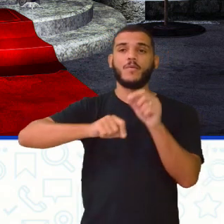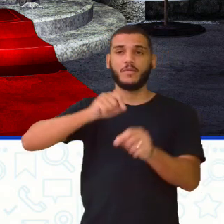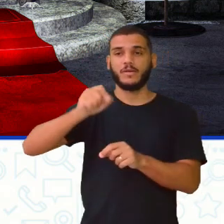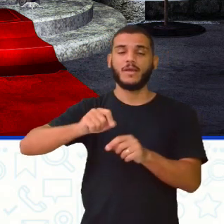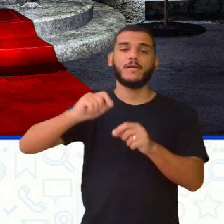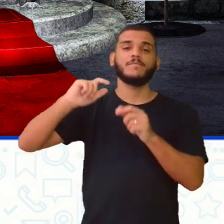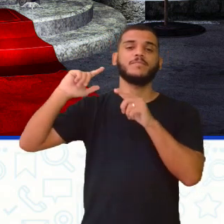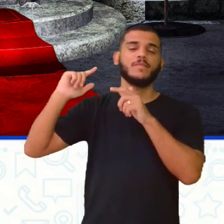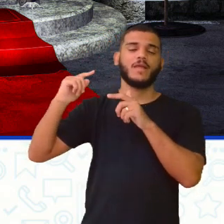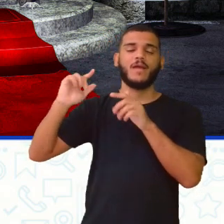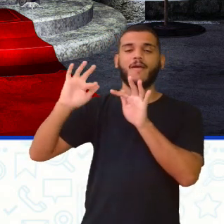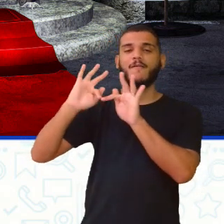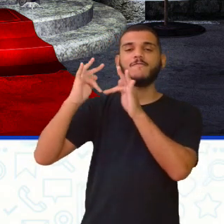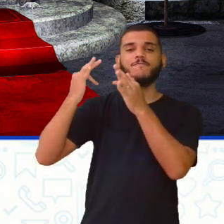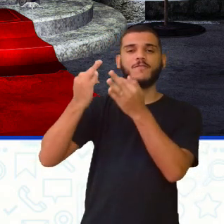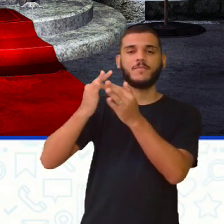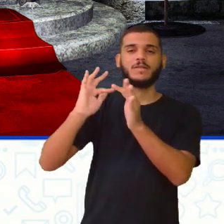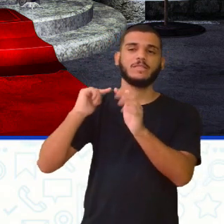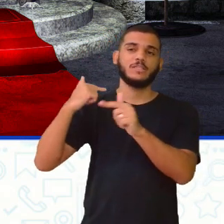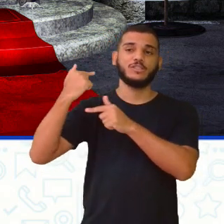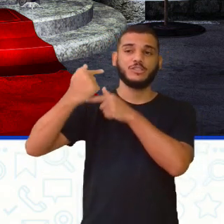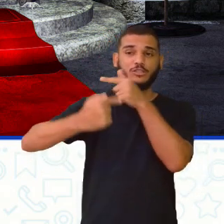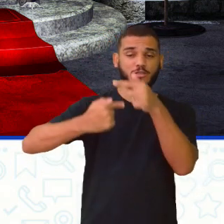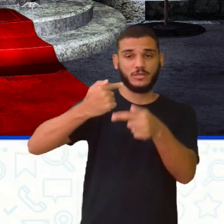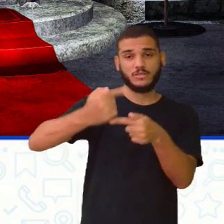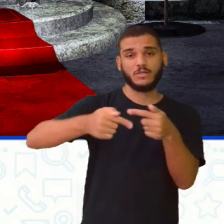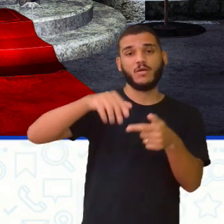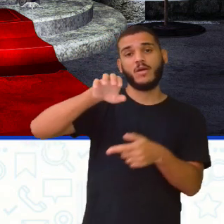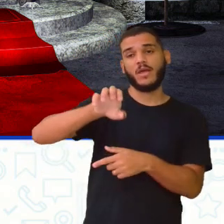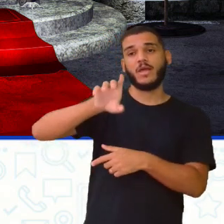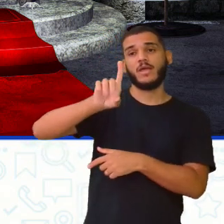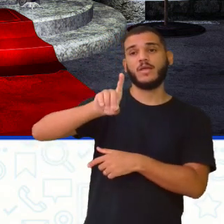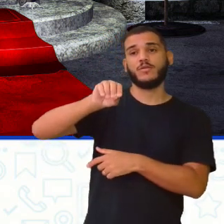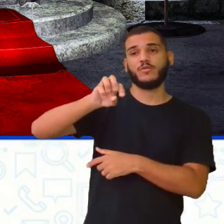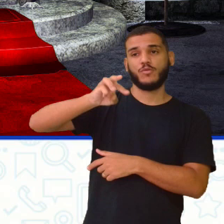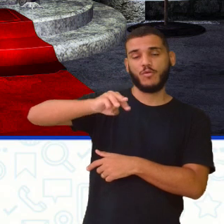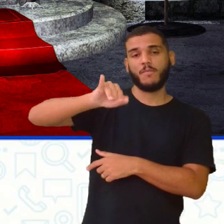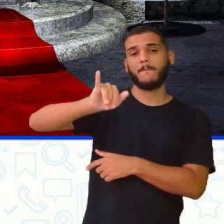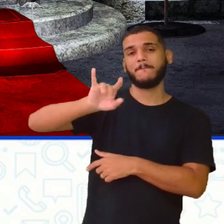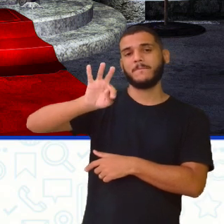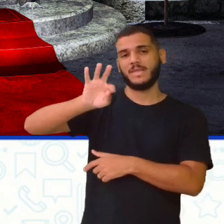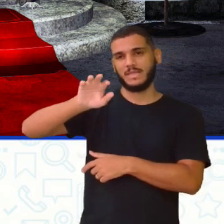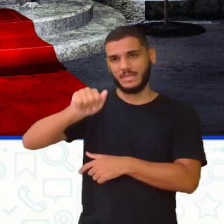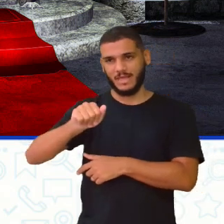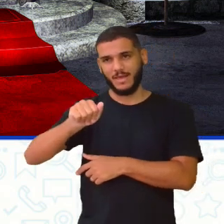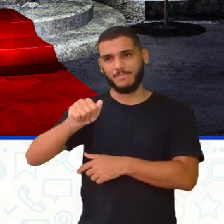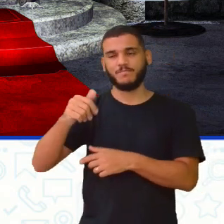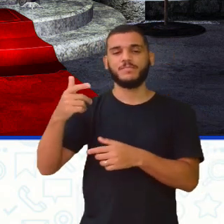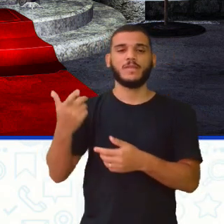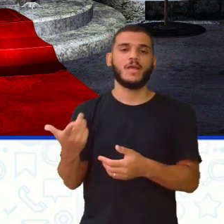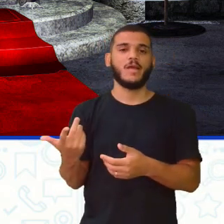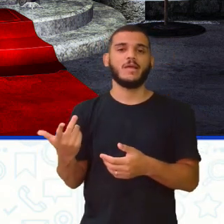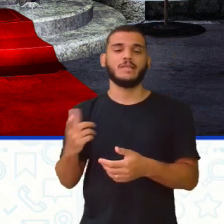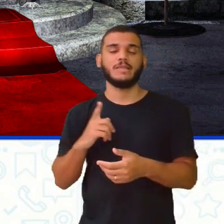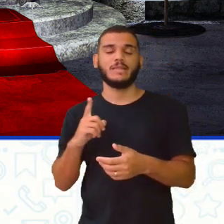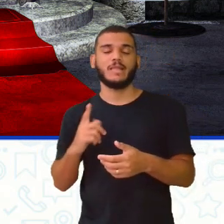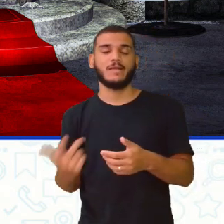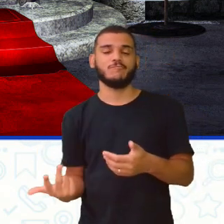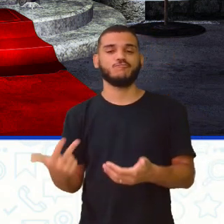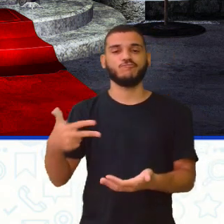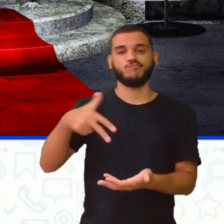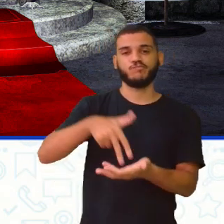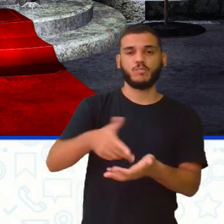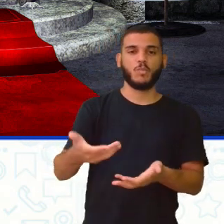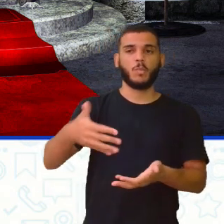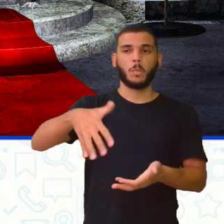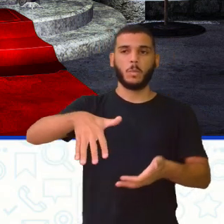é? Ele entrou no trono sem ser da linhagem de Davi. Então, para ser rei de judeus, não